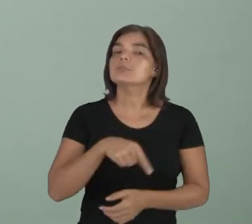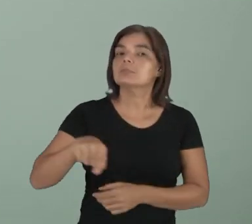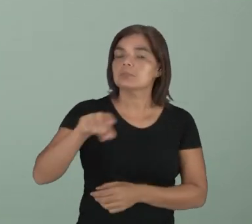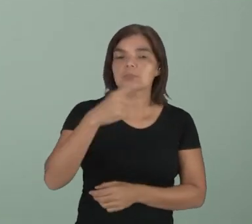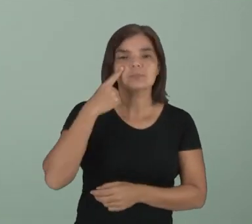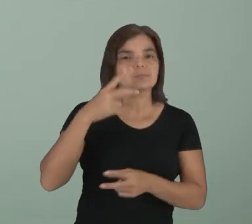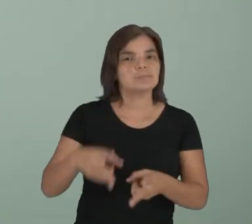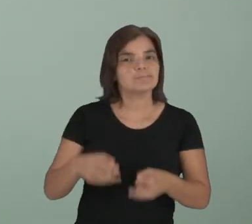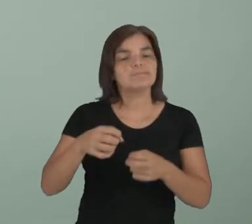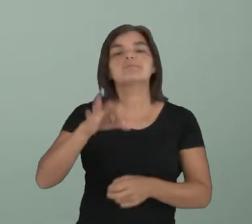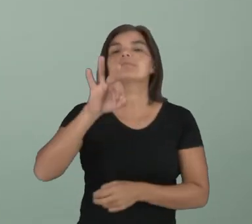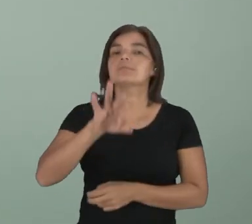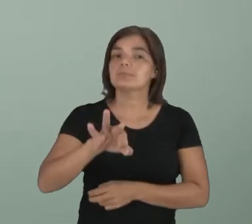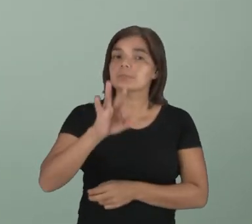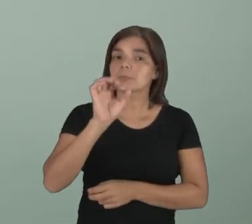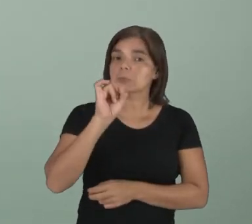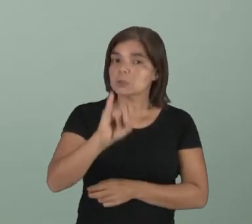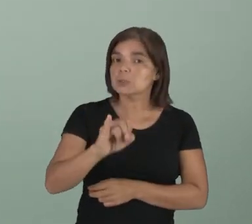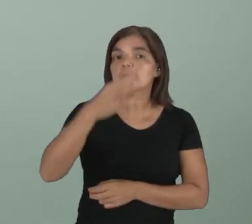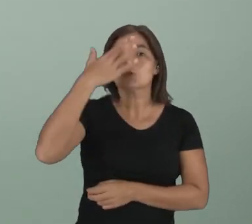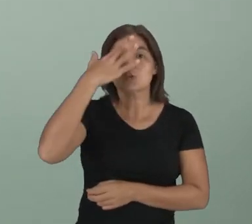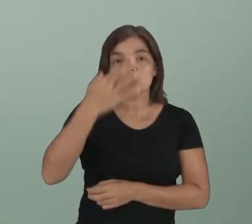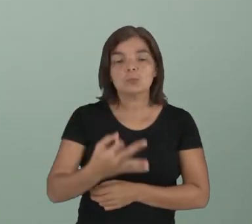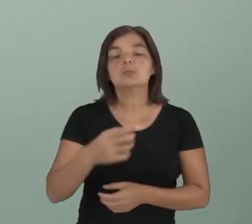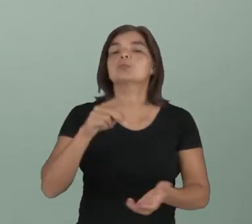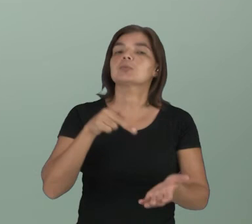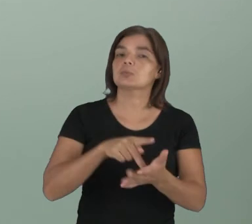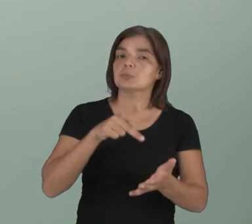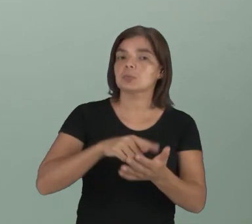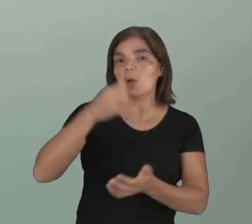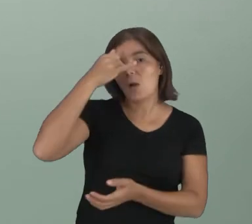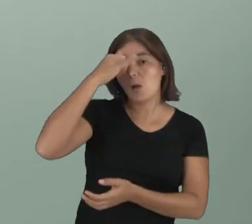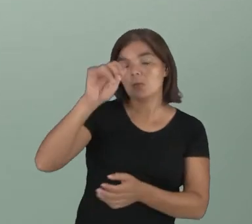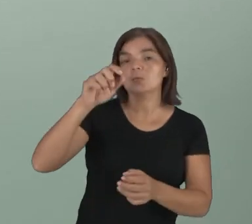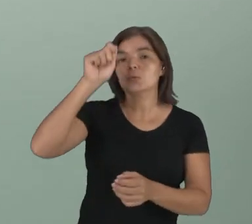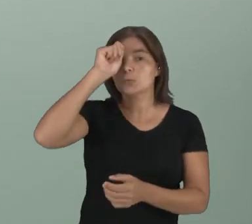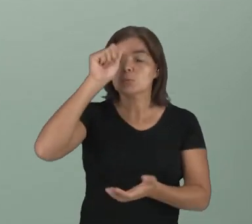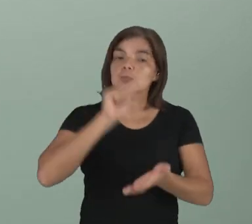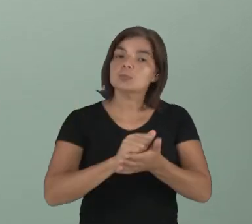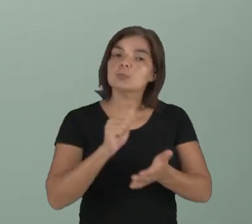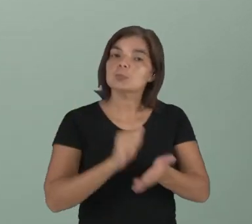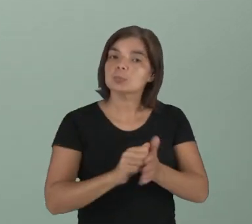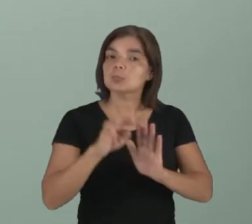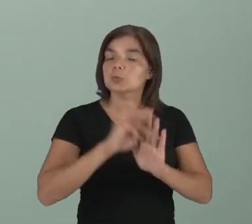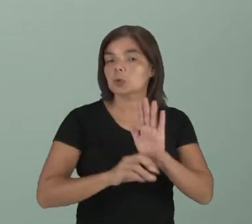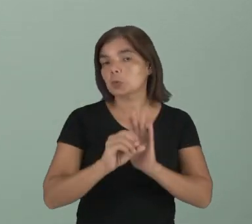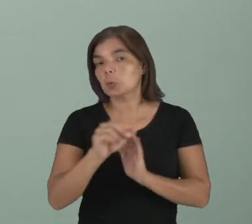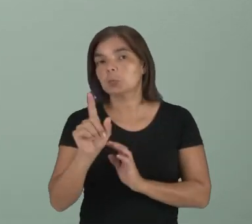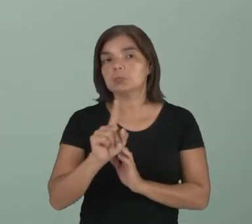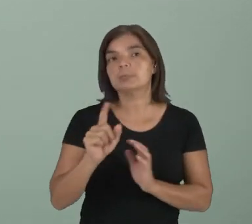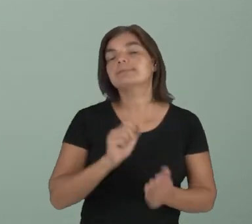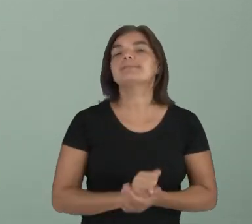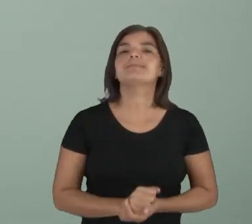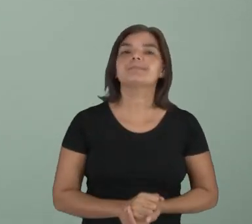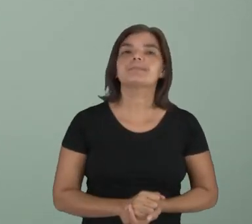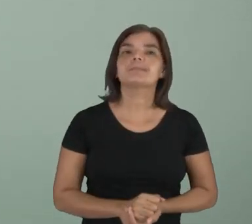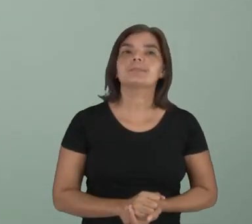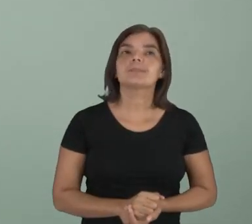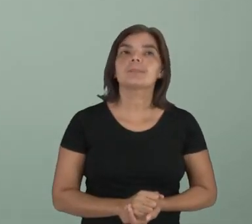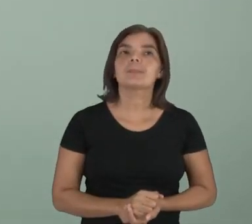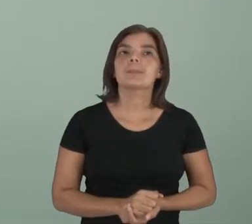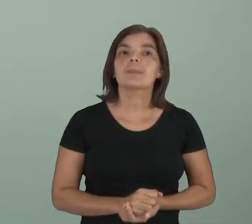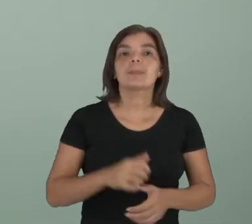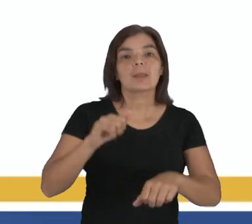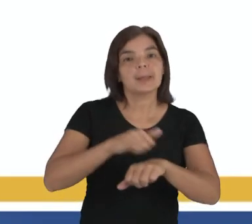você perceber se realmente compreendeu a ideia do autor de um texto ou não. E a